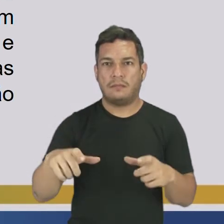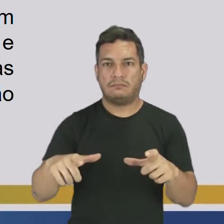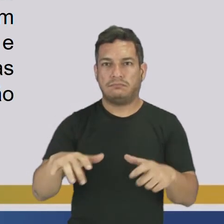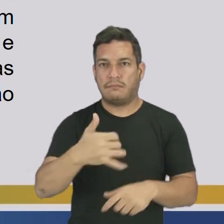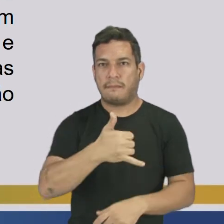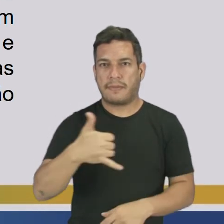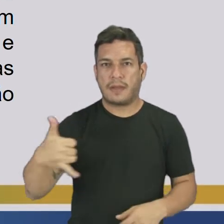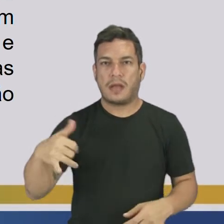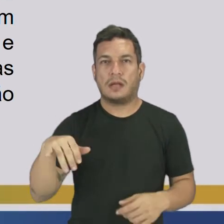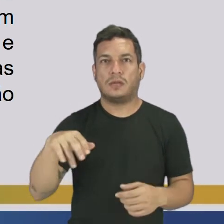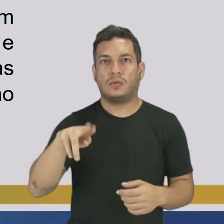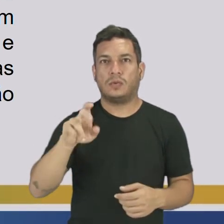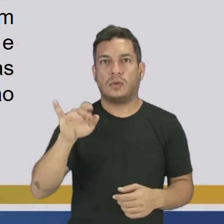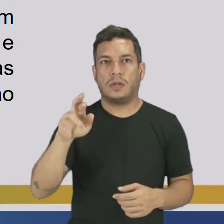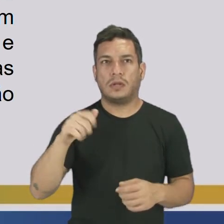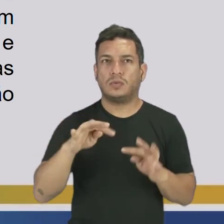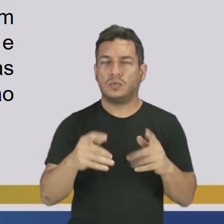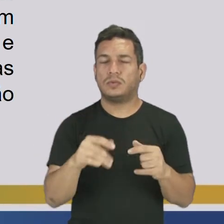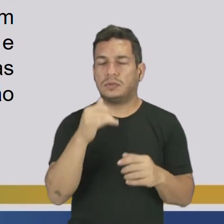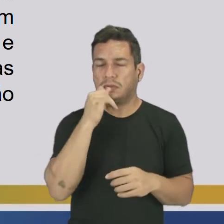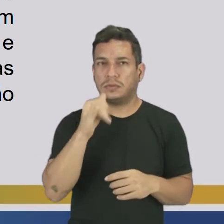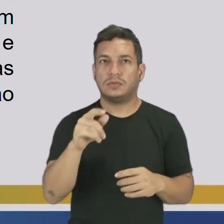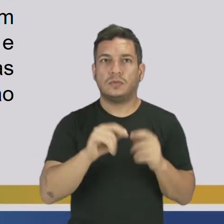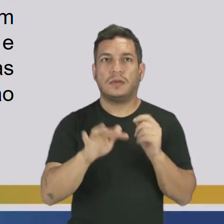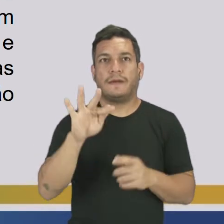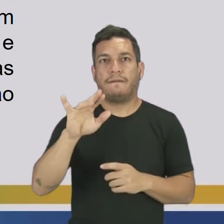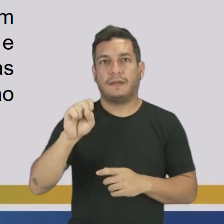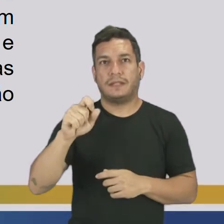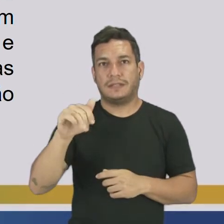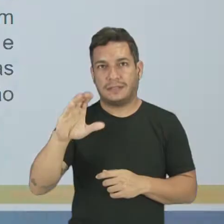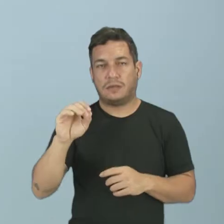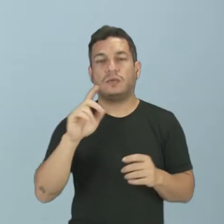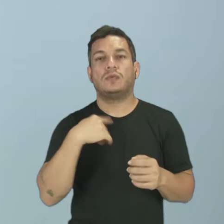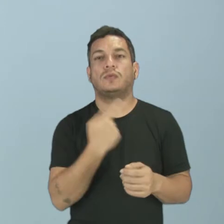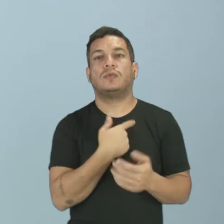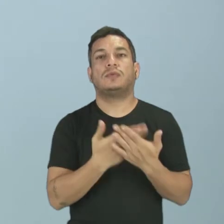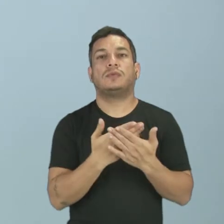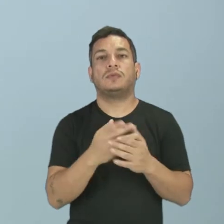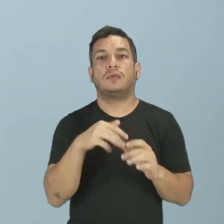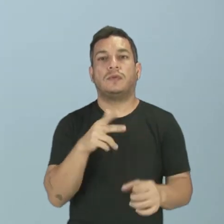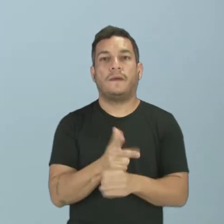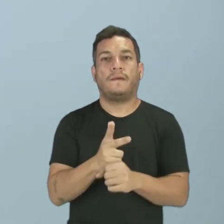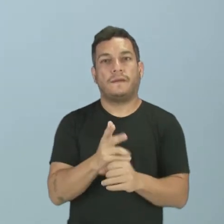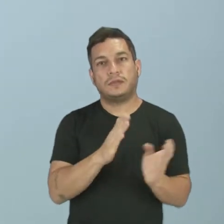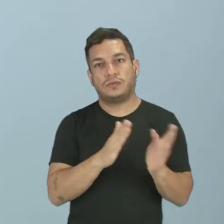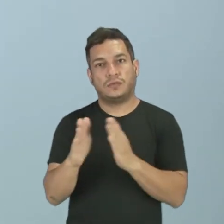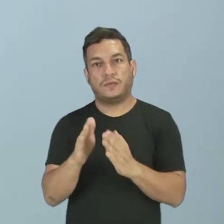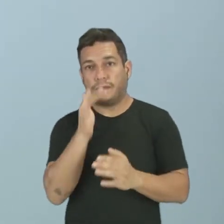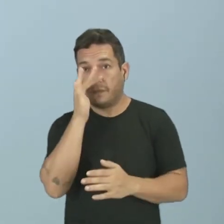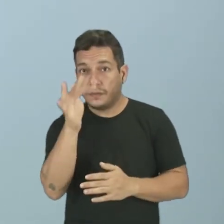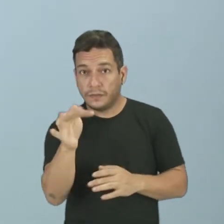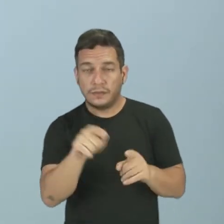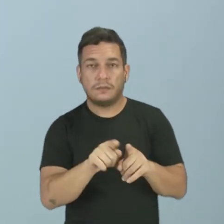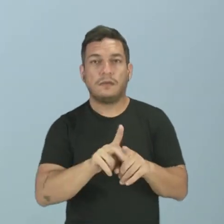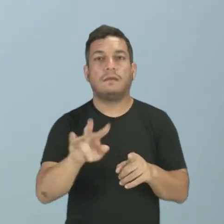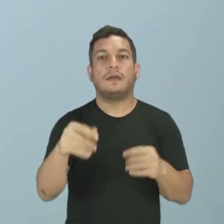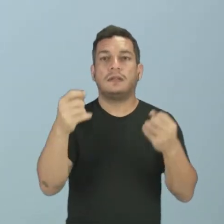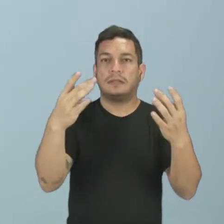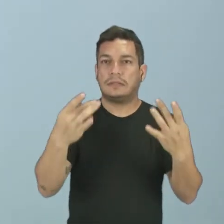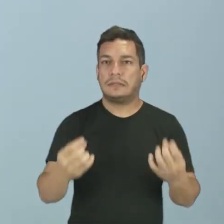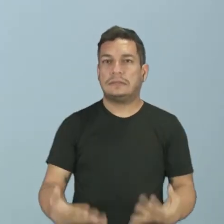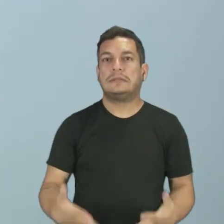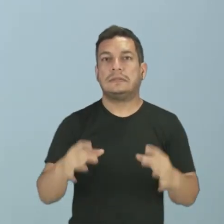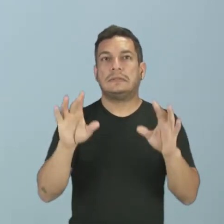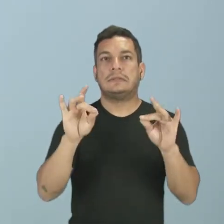a energia nuclear é gerada a partir de fissão. Fissão a gente vai estudar especificamente em um vídeo mais na frente, que vai tratar de quê? De